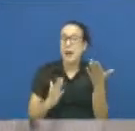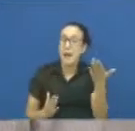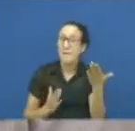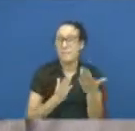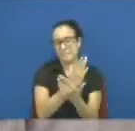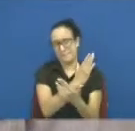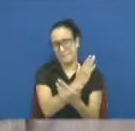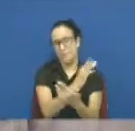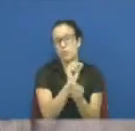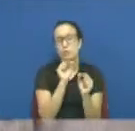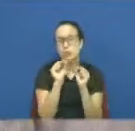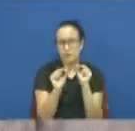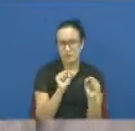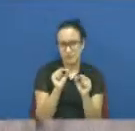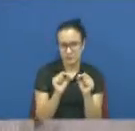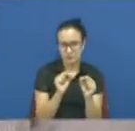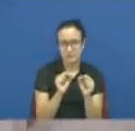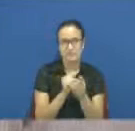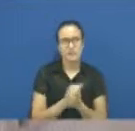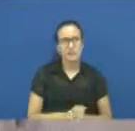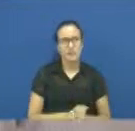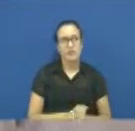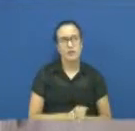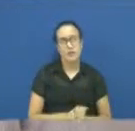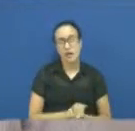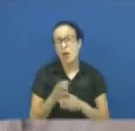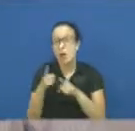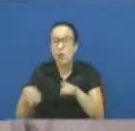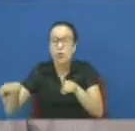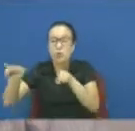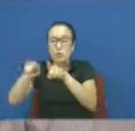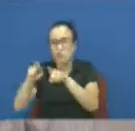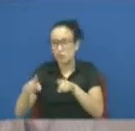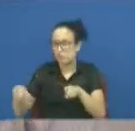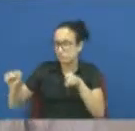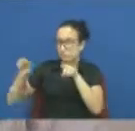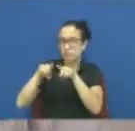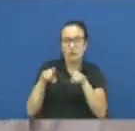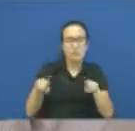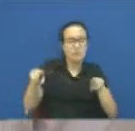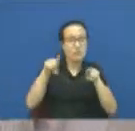baseada nos convênios que são feitos com as instituições.